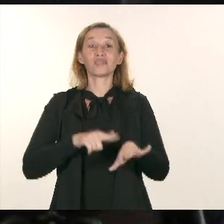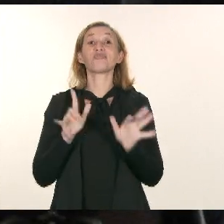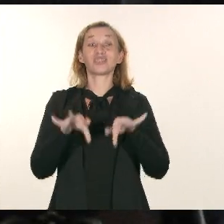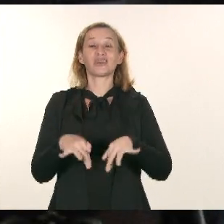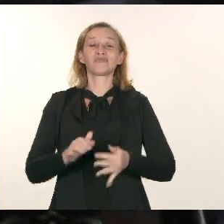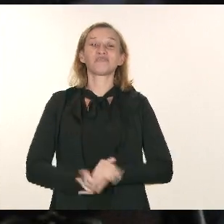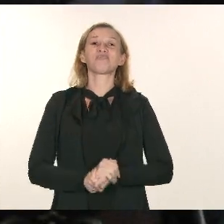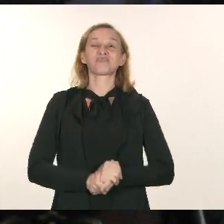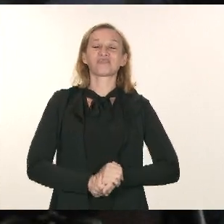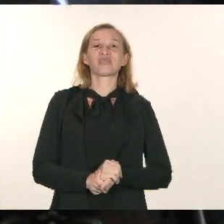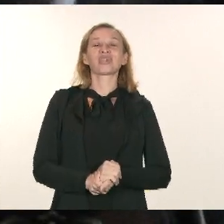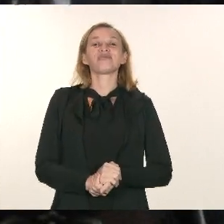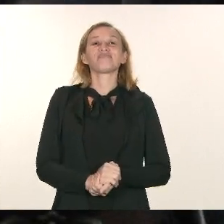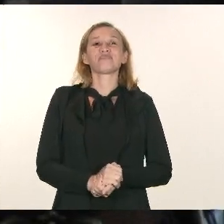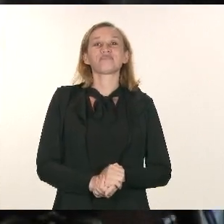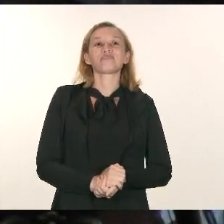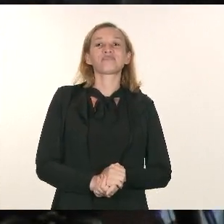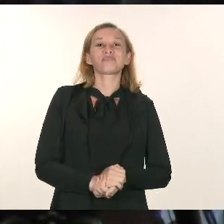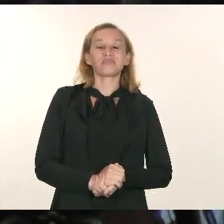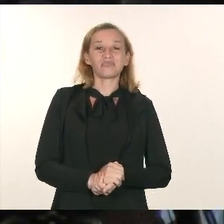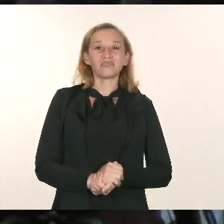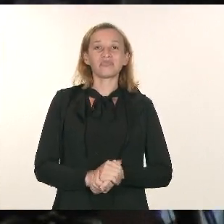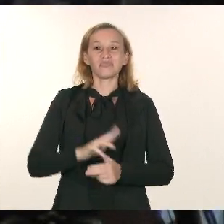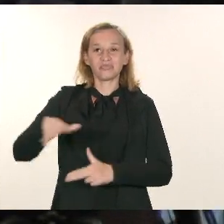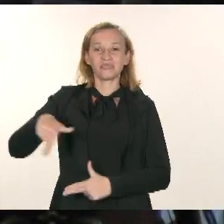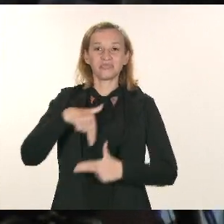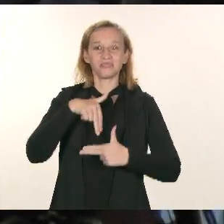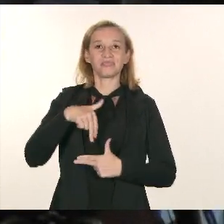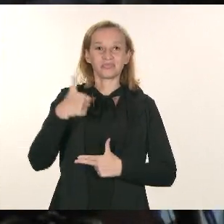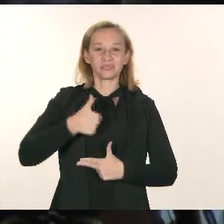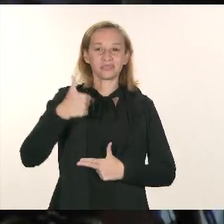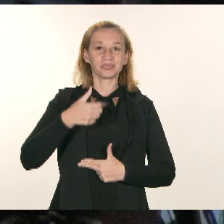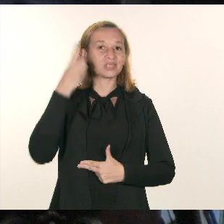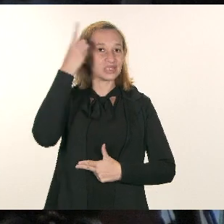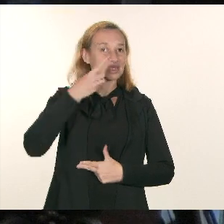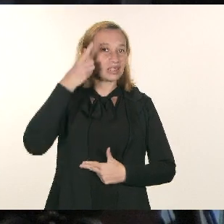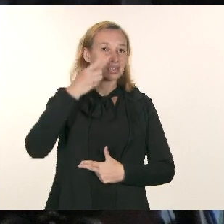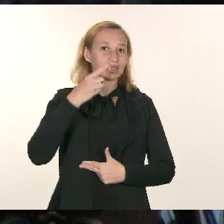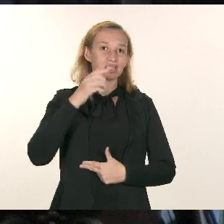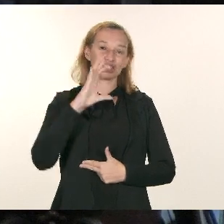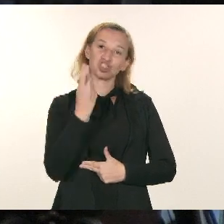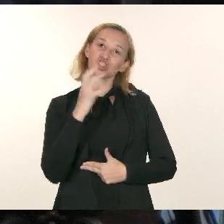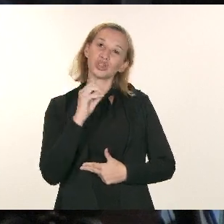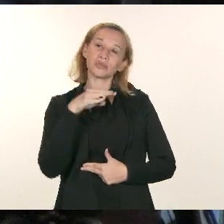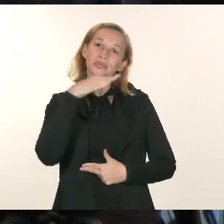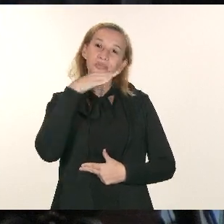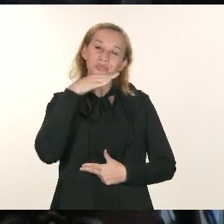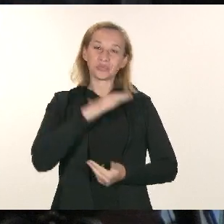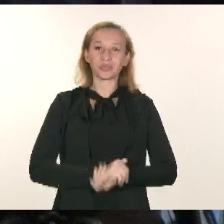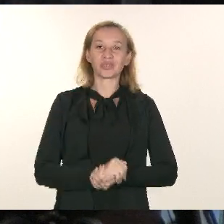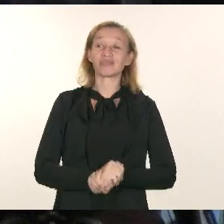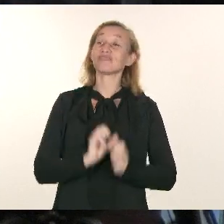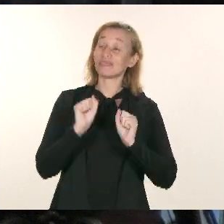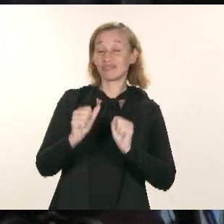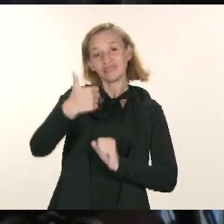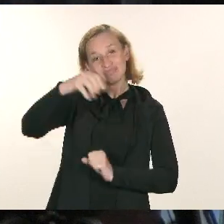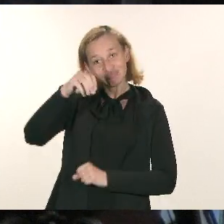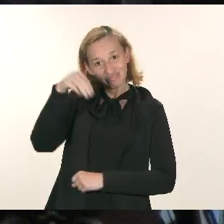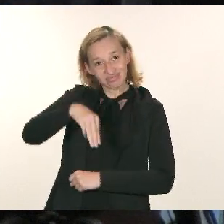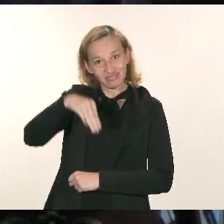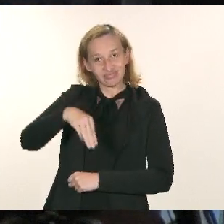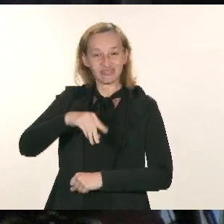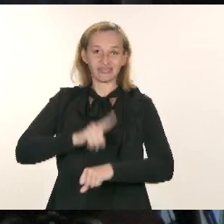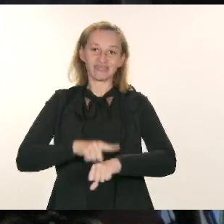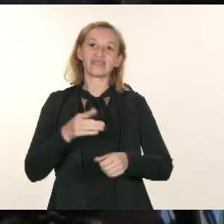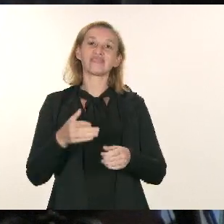final. Obrigado. Tem a palavra o primeiro orador inscrito, o deputado Chiquinho da Mangueira. Chiquinho, Vossa Excelência dispõe de 10 minutos, de